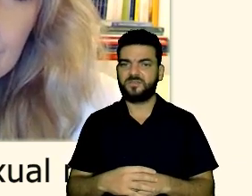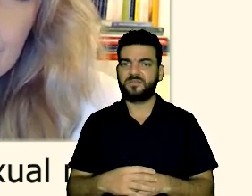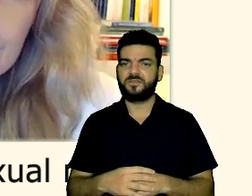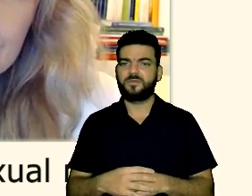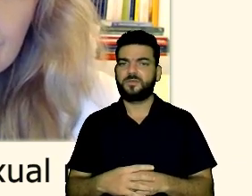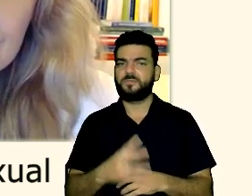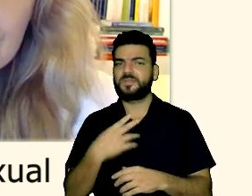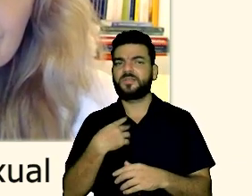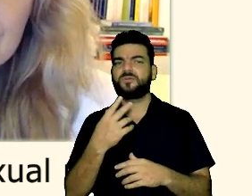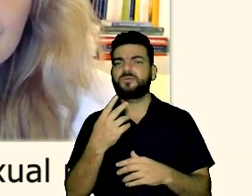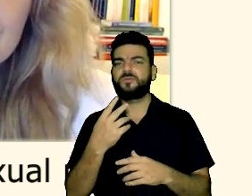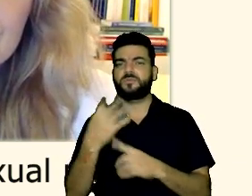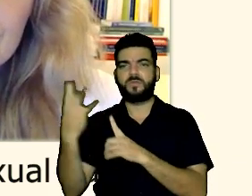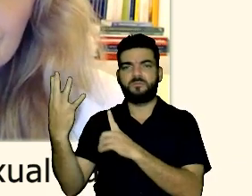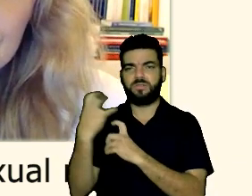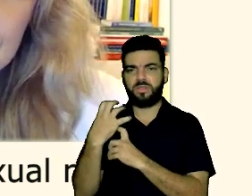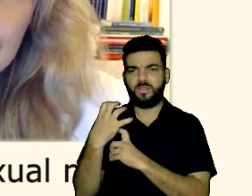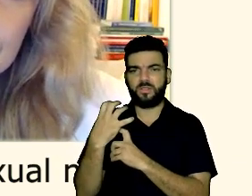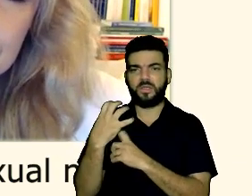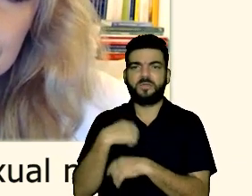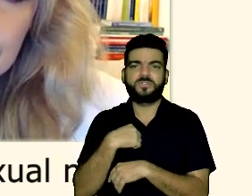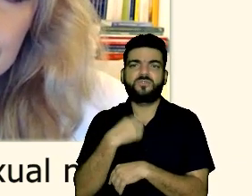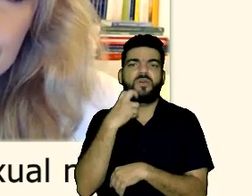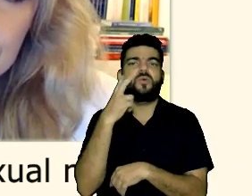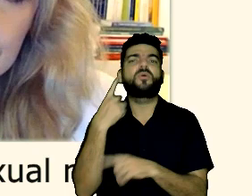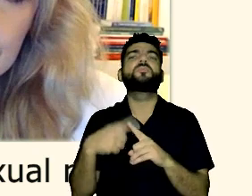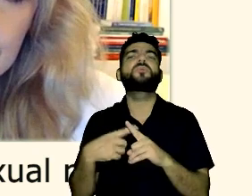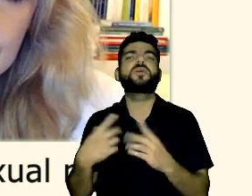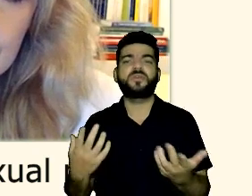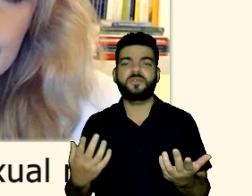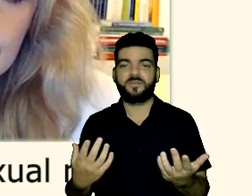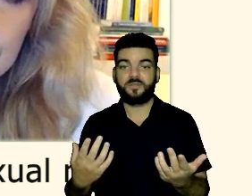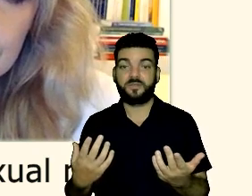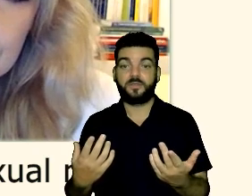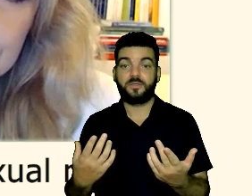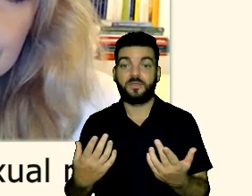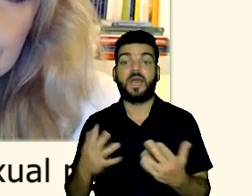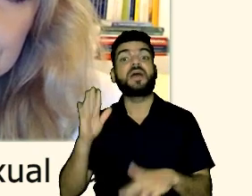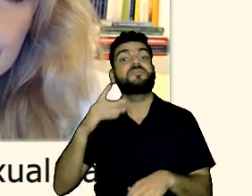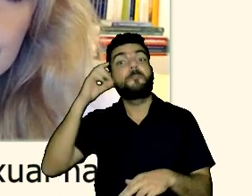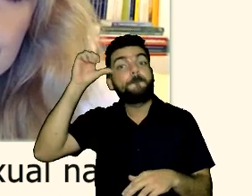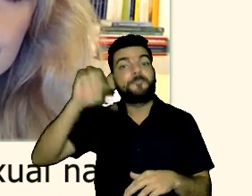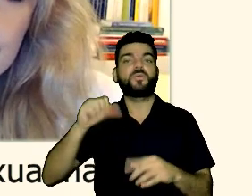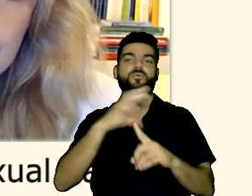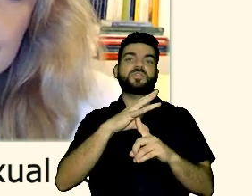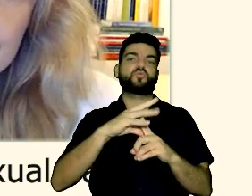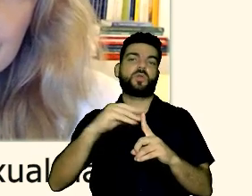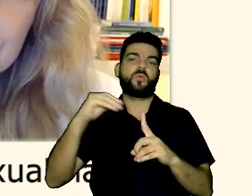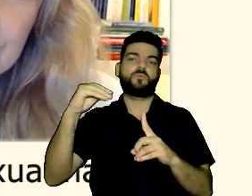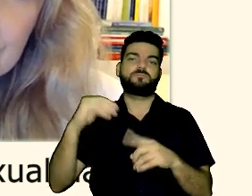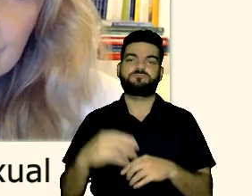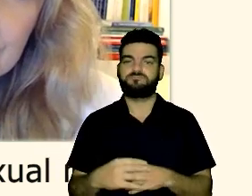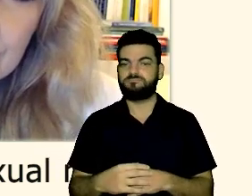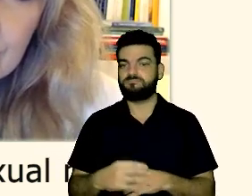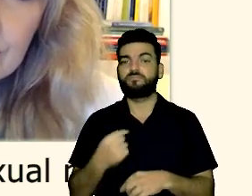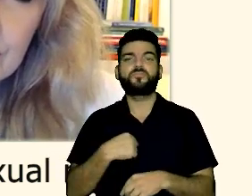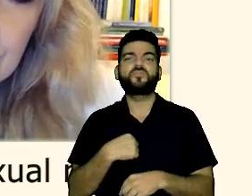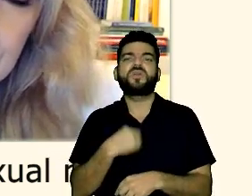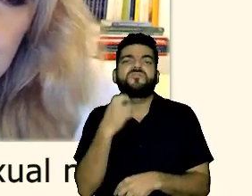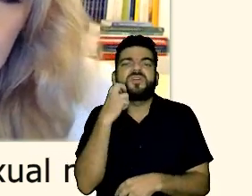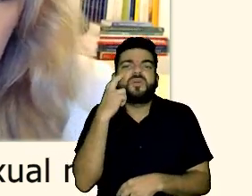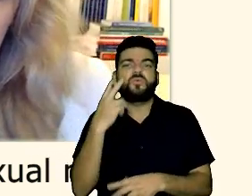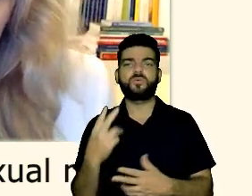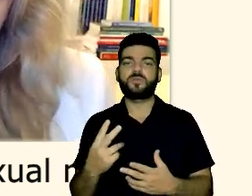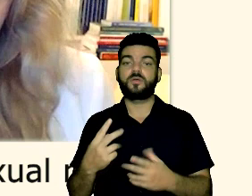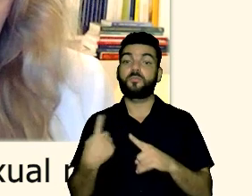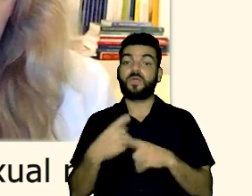atenção, é por que a gente tem vergonha de ter sido assediado, principalmente no assédio sexual?